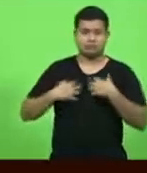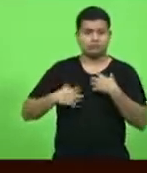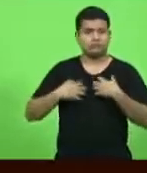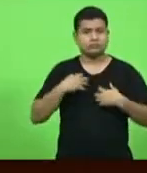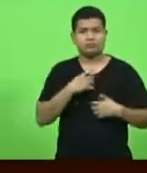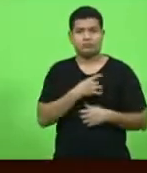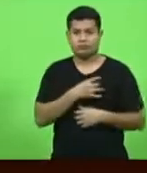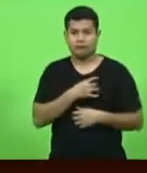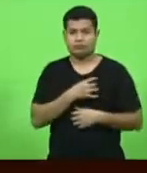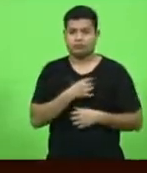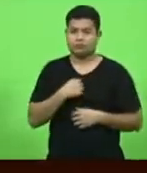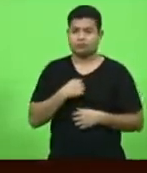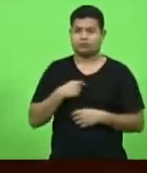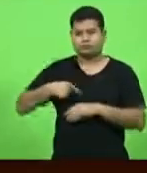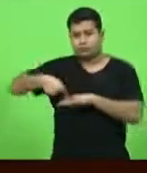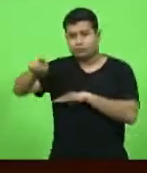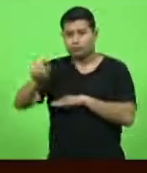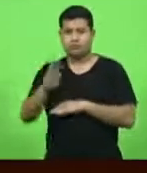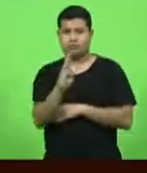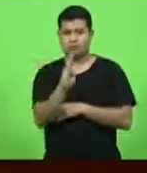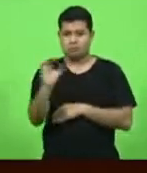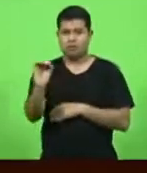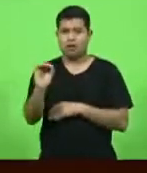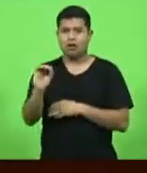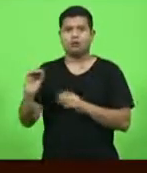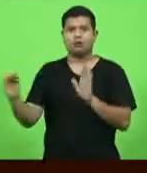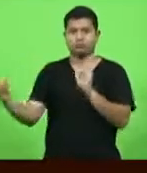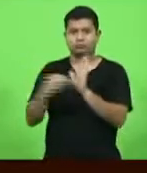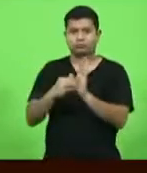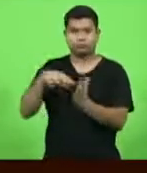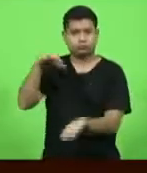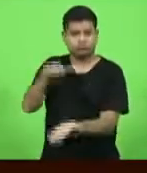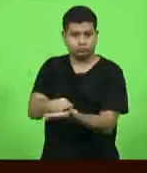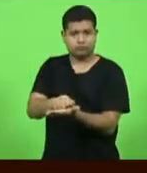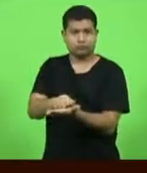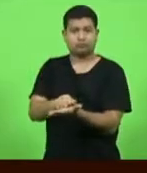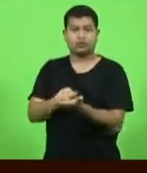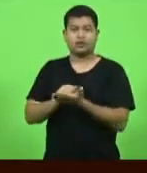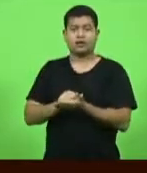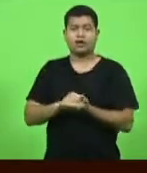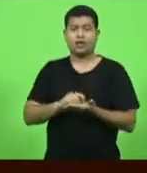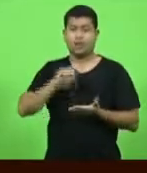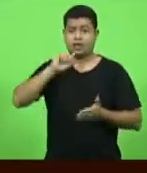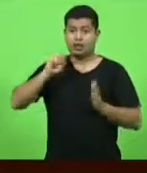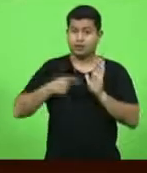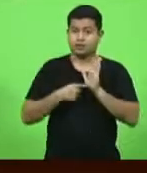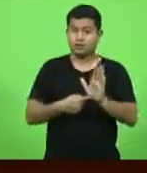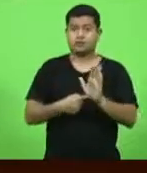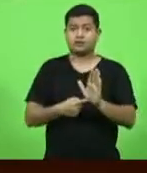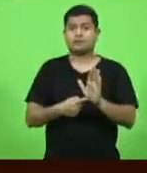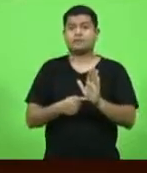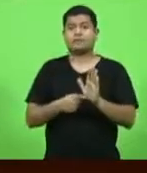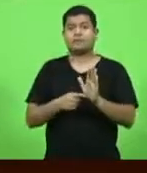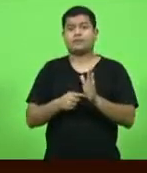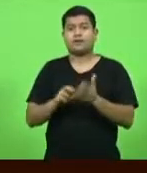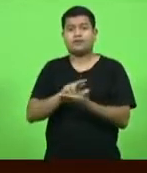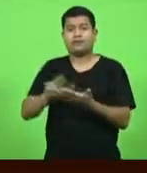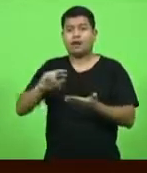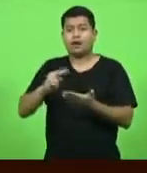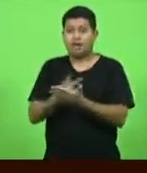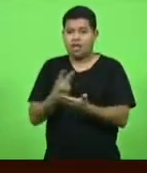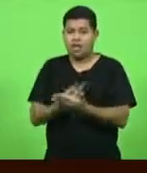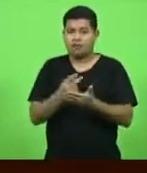e reforçou a denúncia que eu fiz das irregularidades